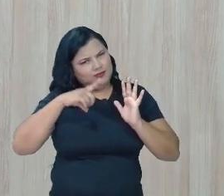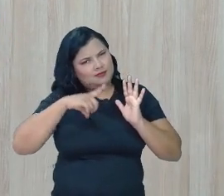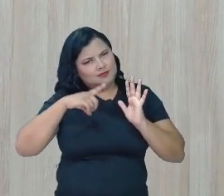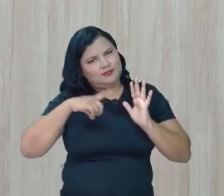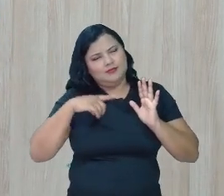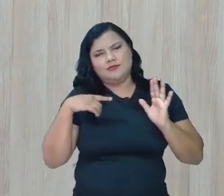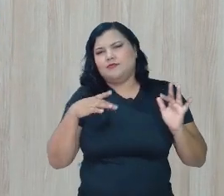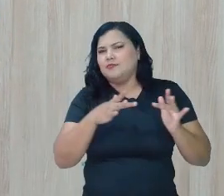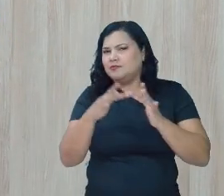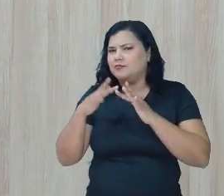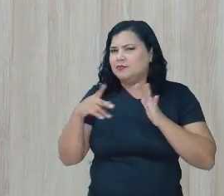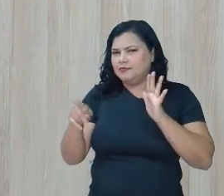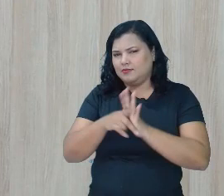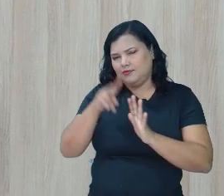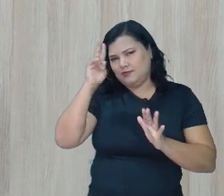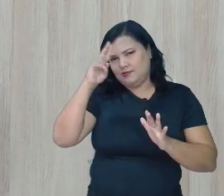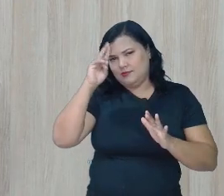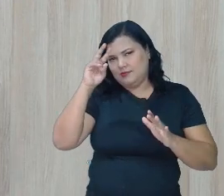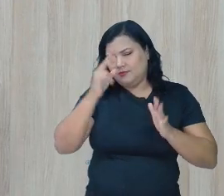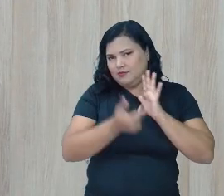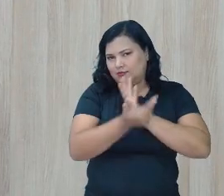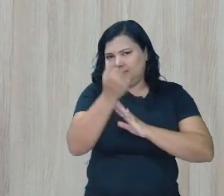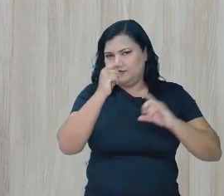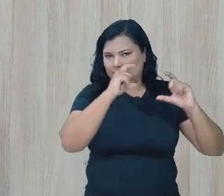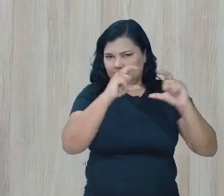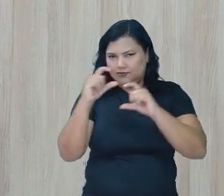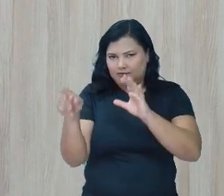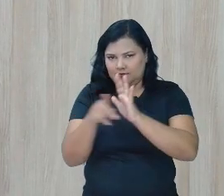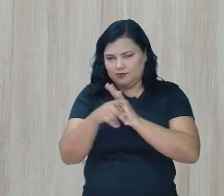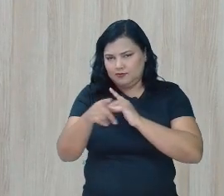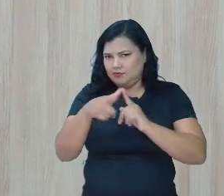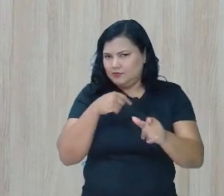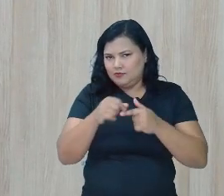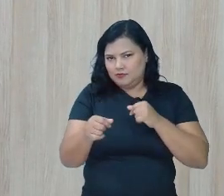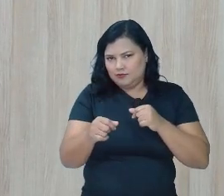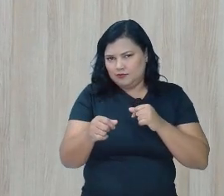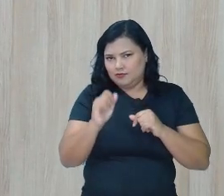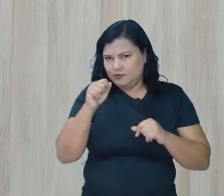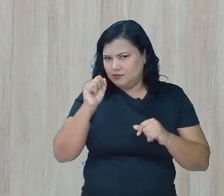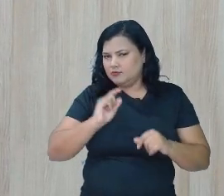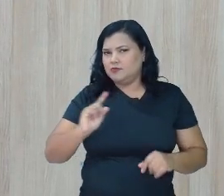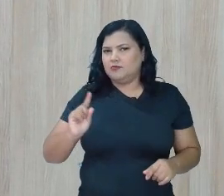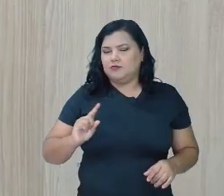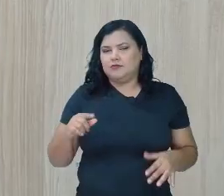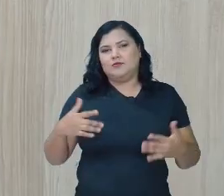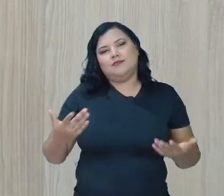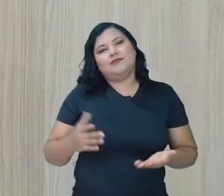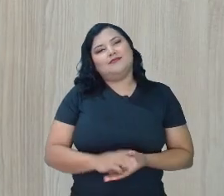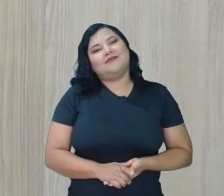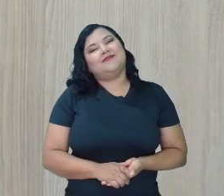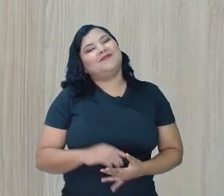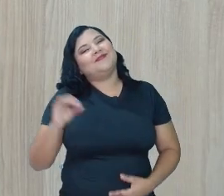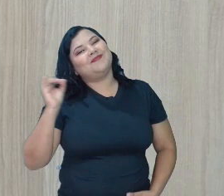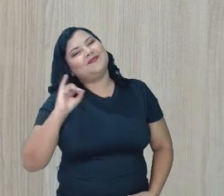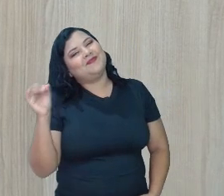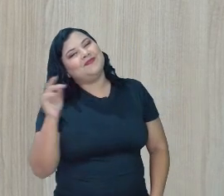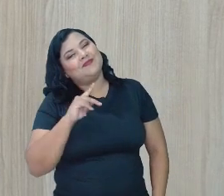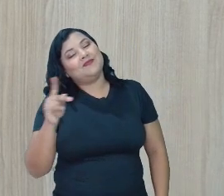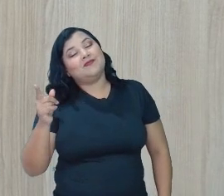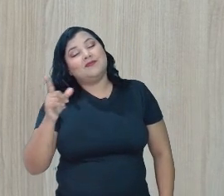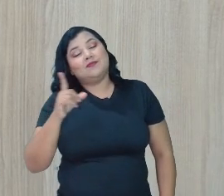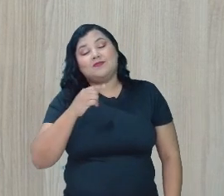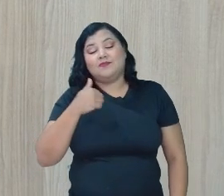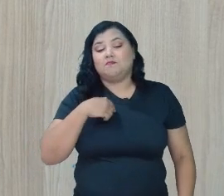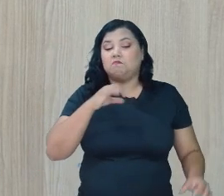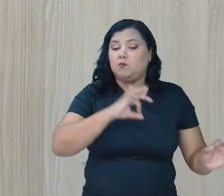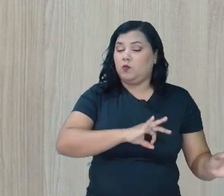esse contato com as histórias em quadrinhos japonesas ou não? Oi, professora, eu tô aqui acompanhando,